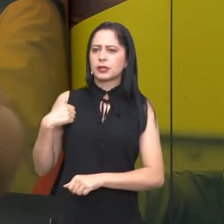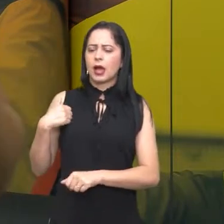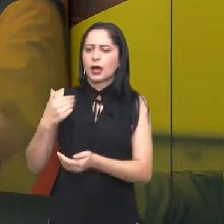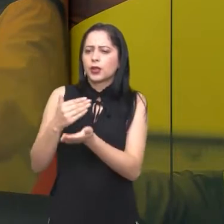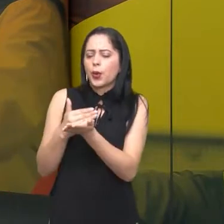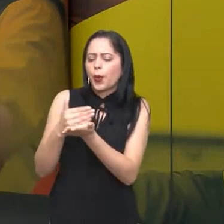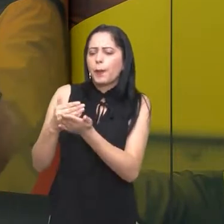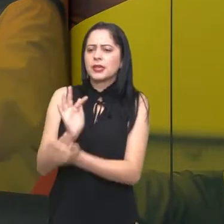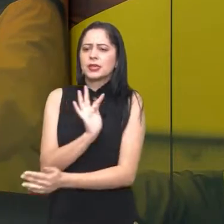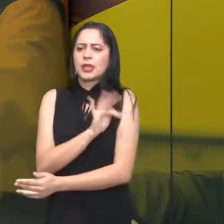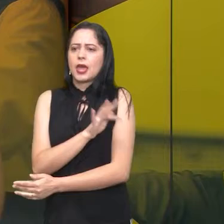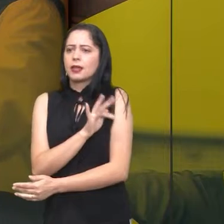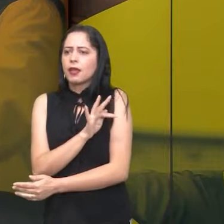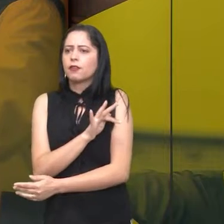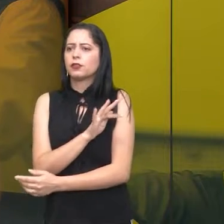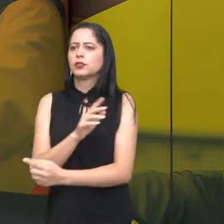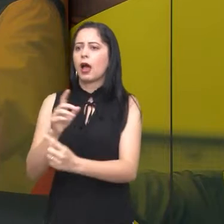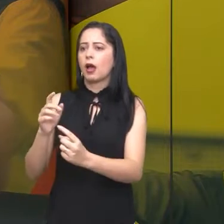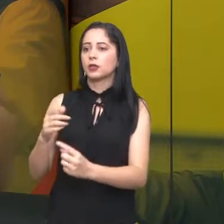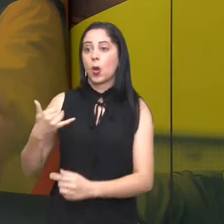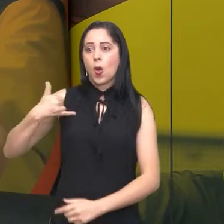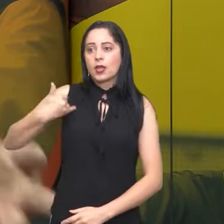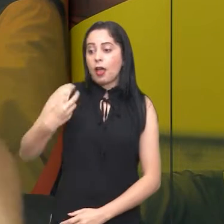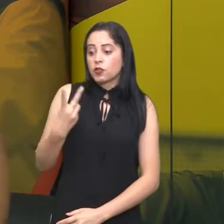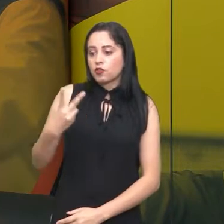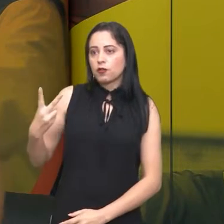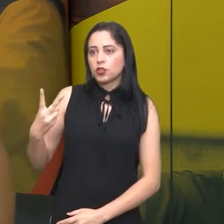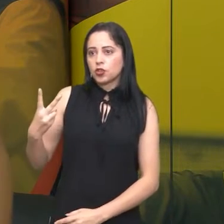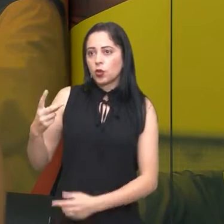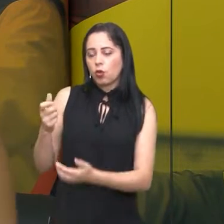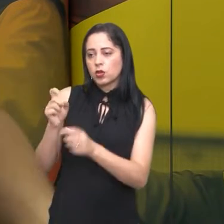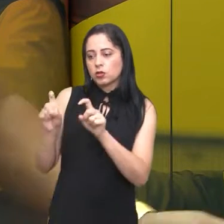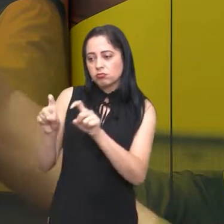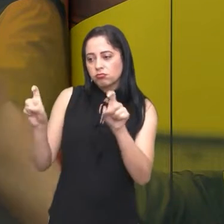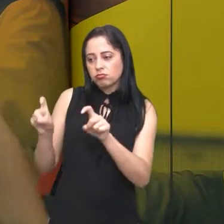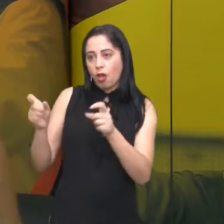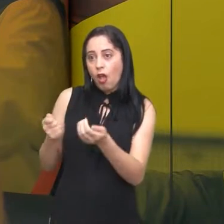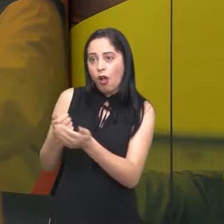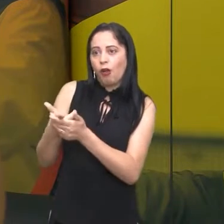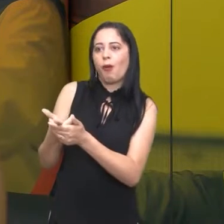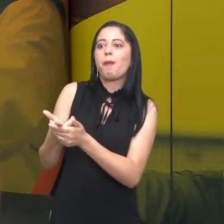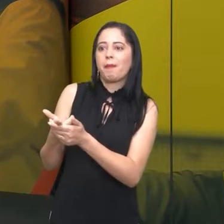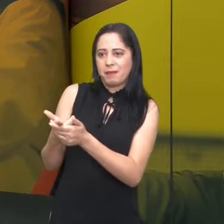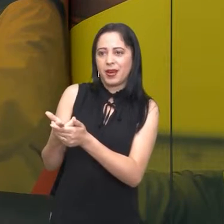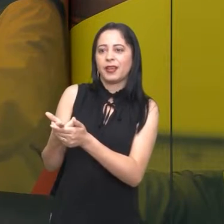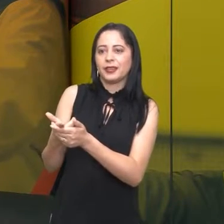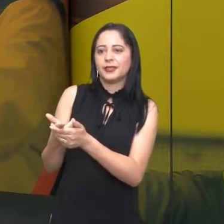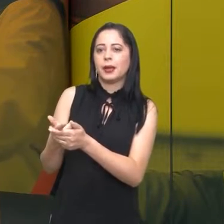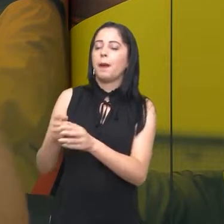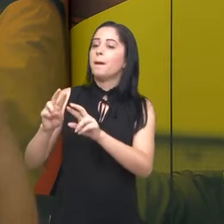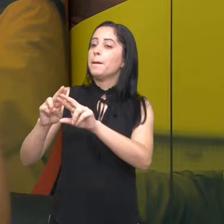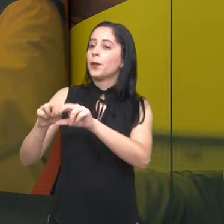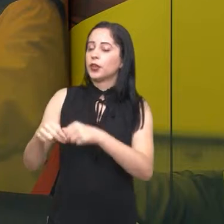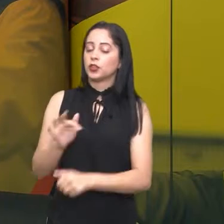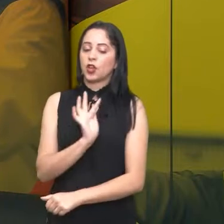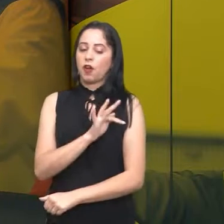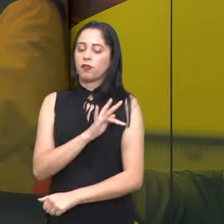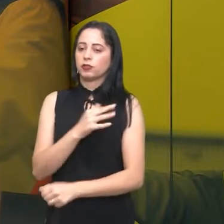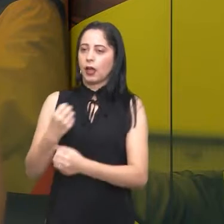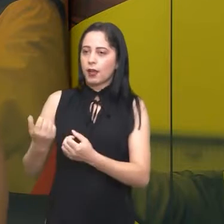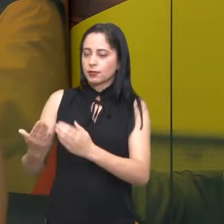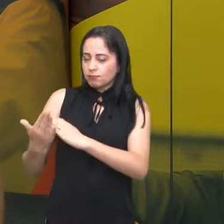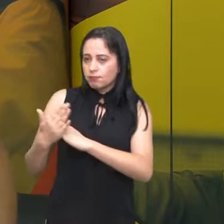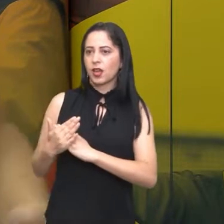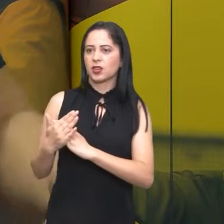porque apesar de hoje eu ser diretor de tecnologia, meu primeiro computador foi com 22 anos. Então, se eu não tivesse à disposição a estrutura da